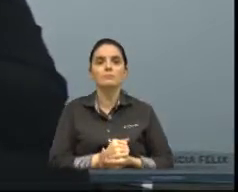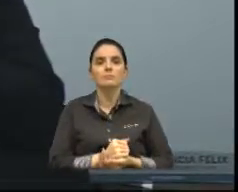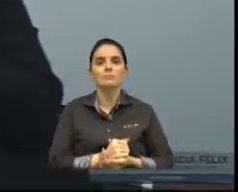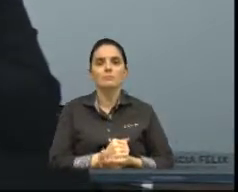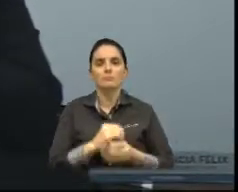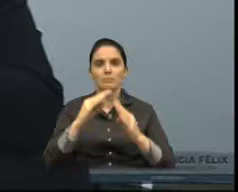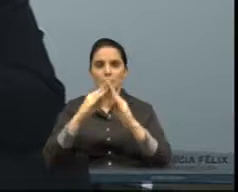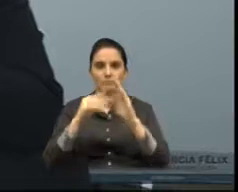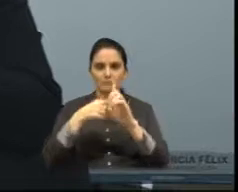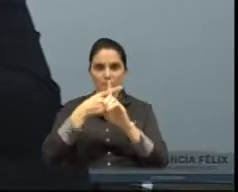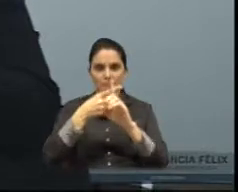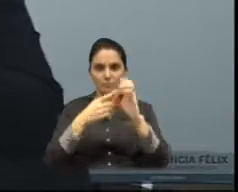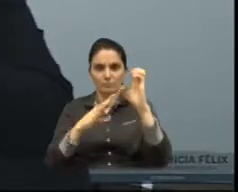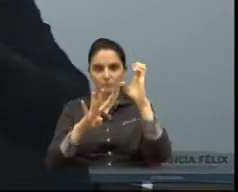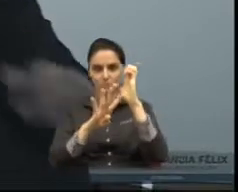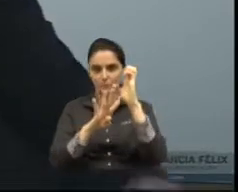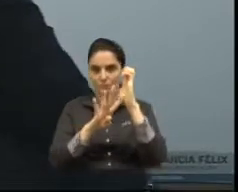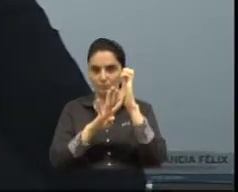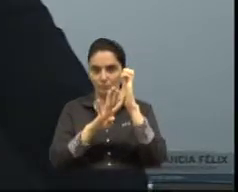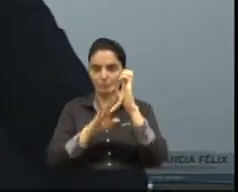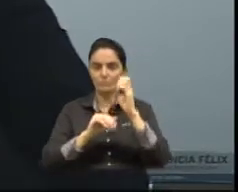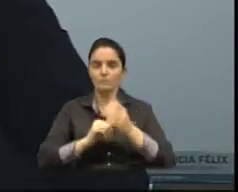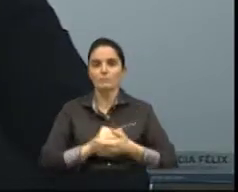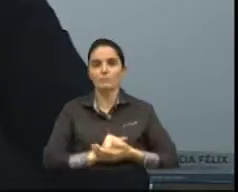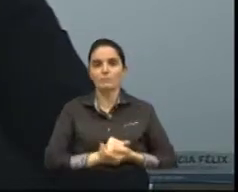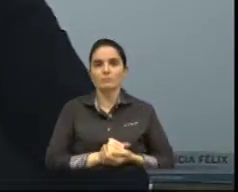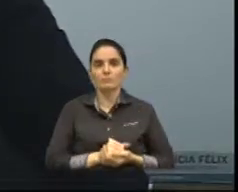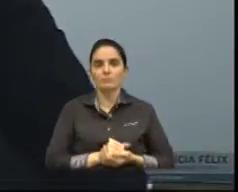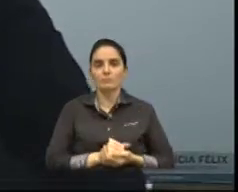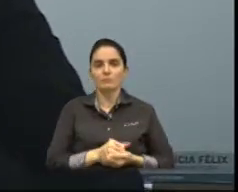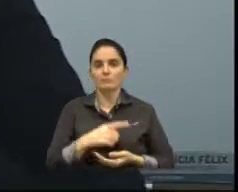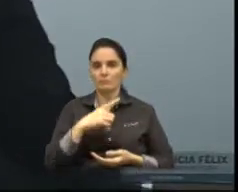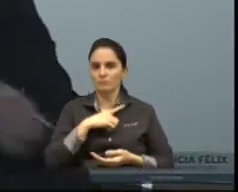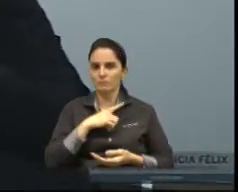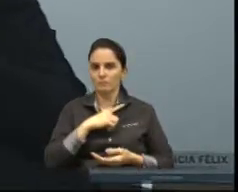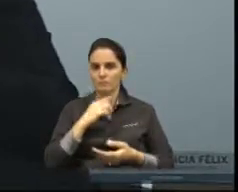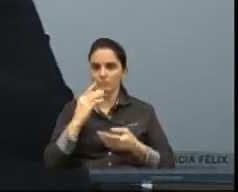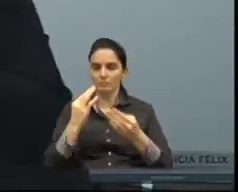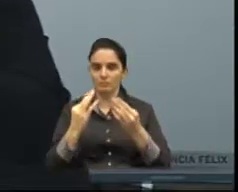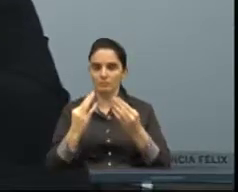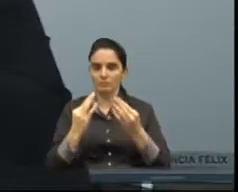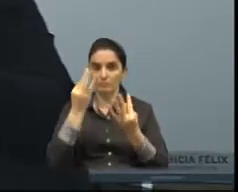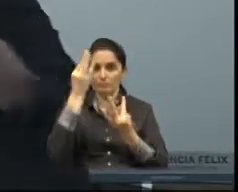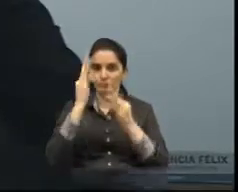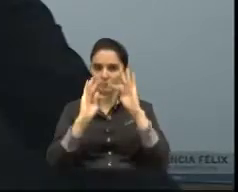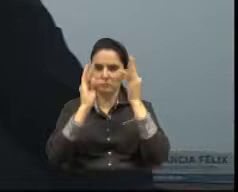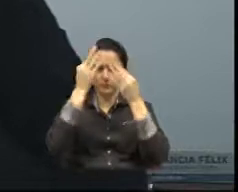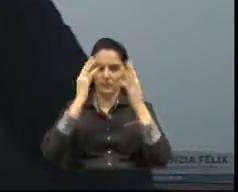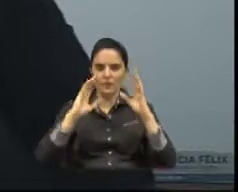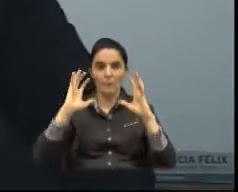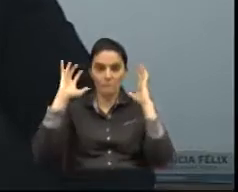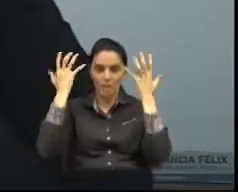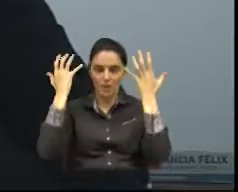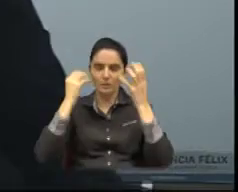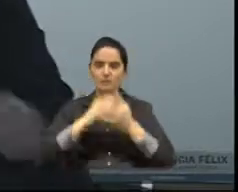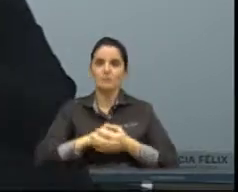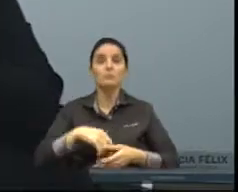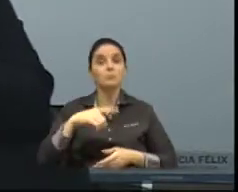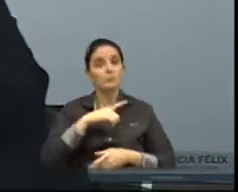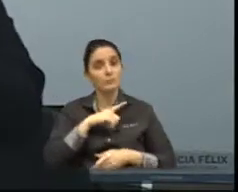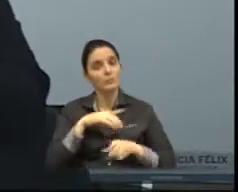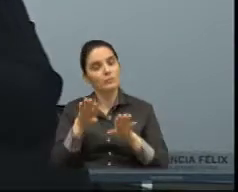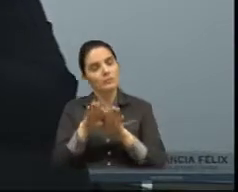durante o período do carnaval, nós promovemos os acampamentos de jovens.